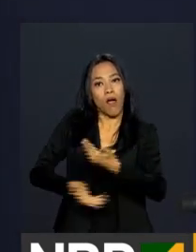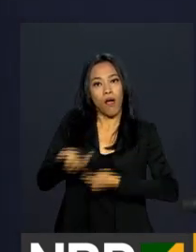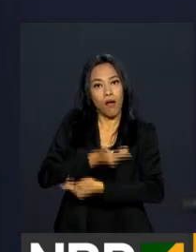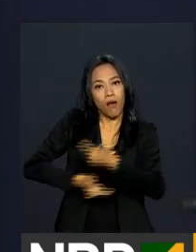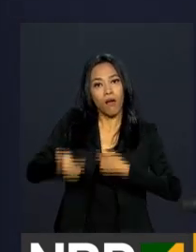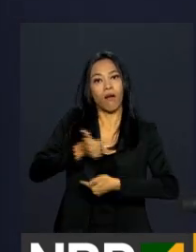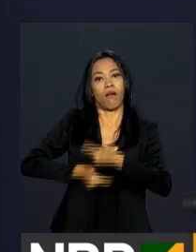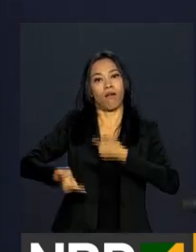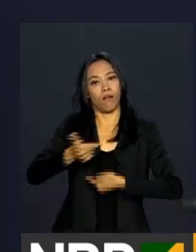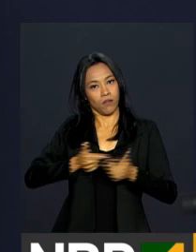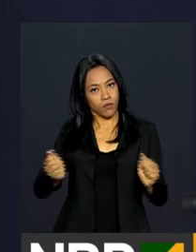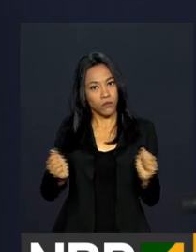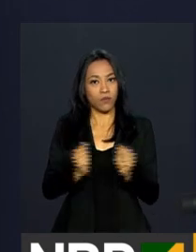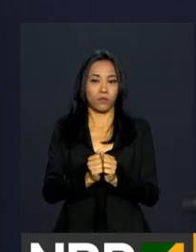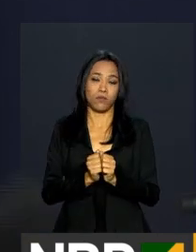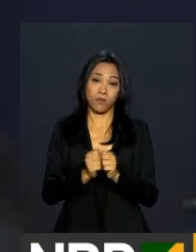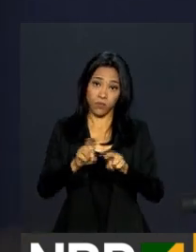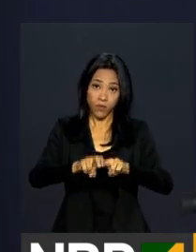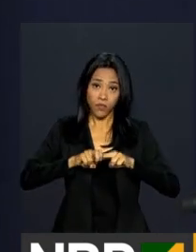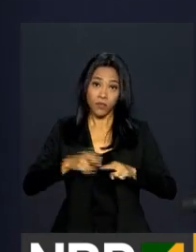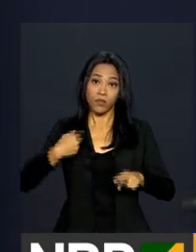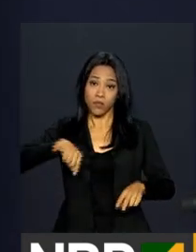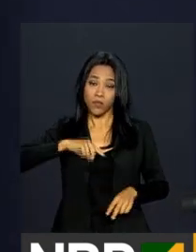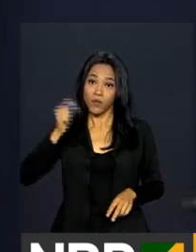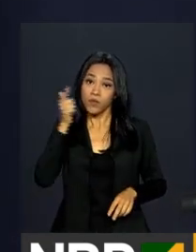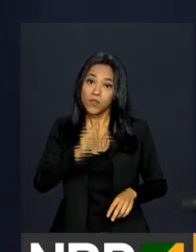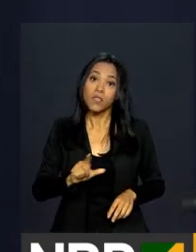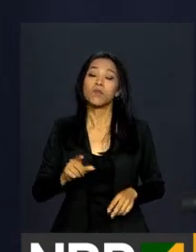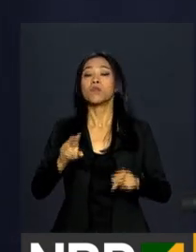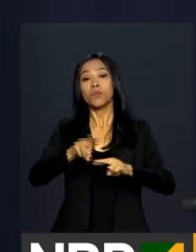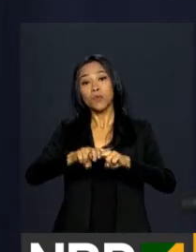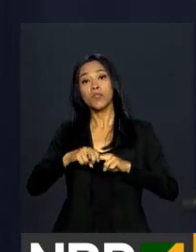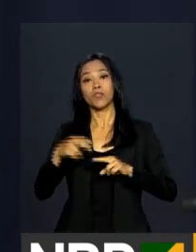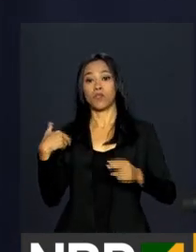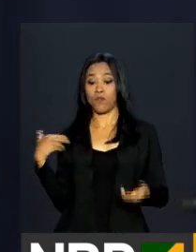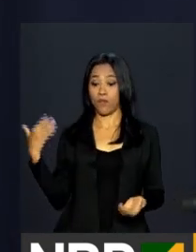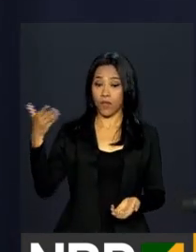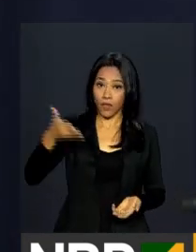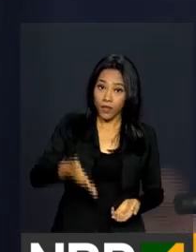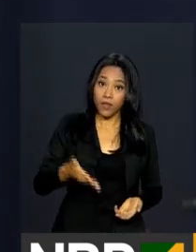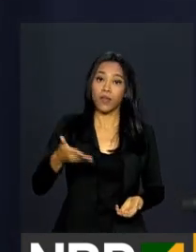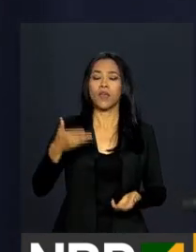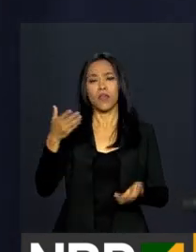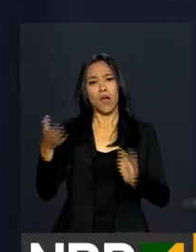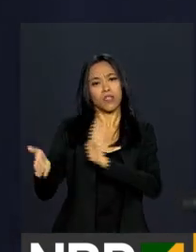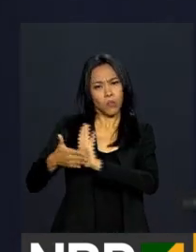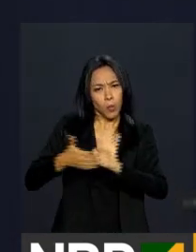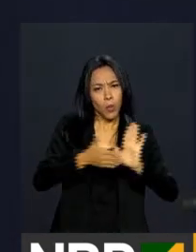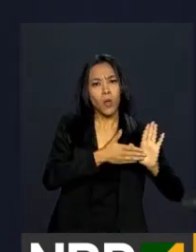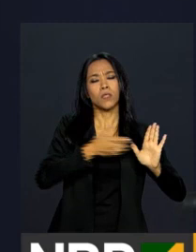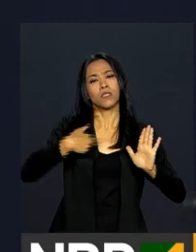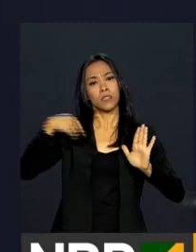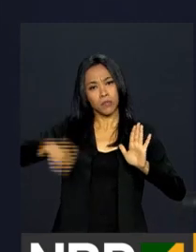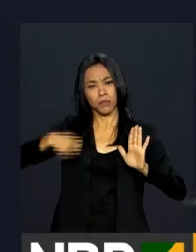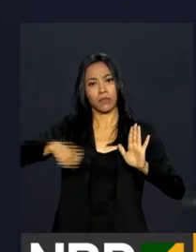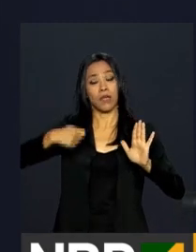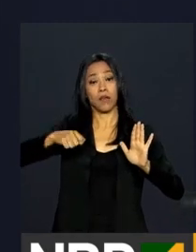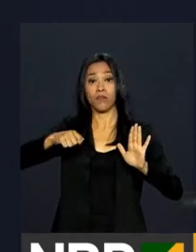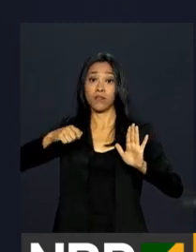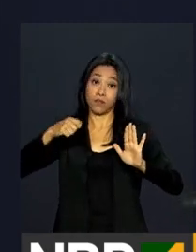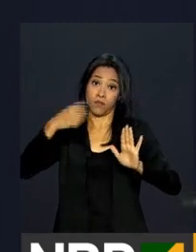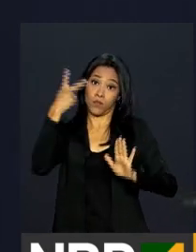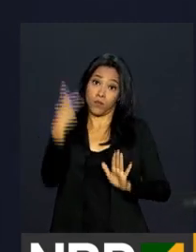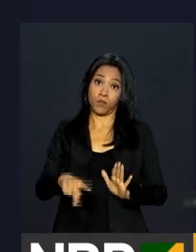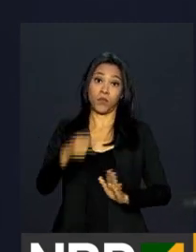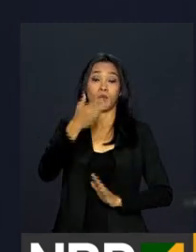pudéssemos governar juntos. Não foi outra razão pela qual nós chegamos até aqui. Fazemos as reformas essenciais para o Estado